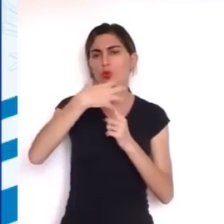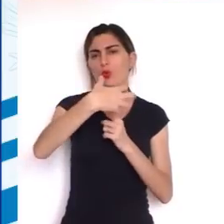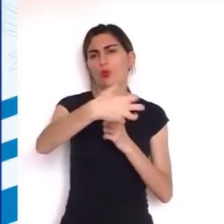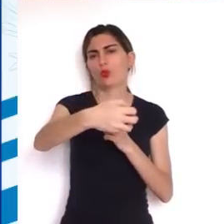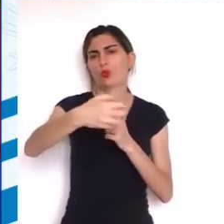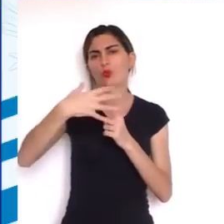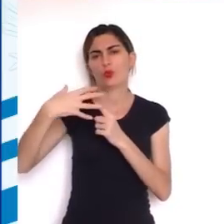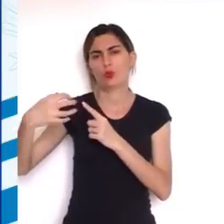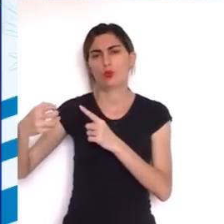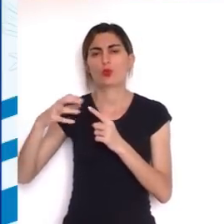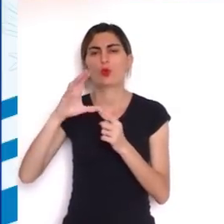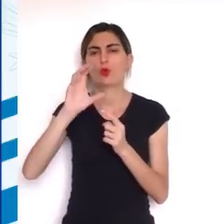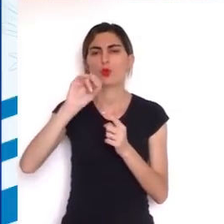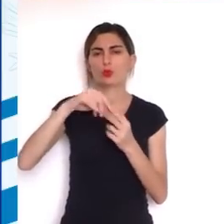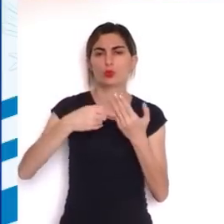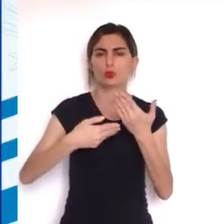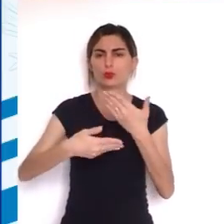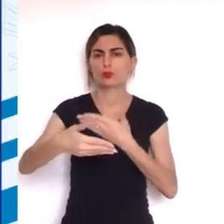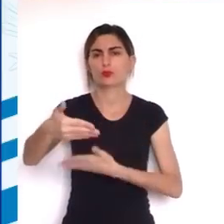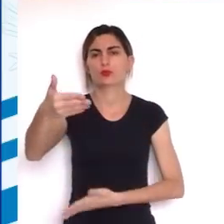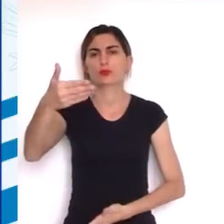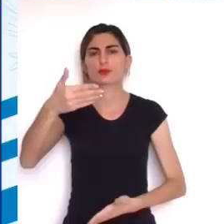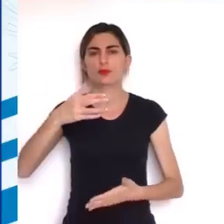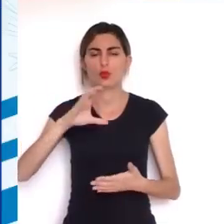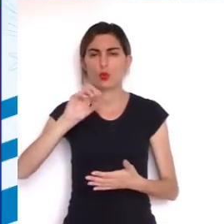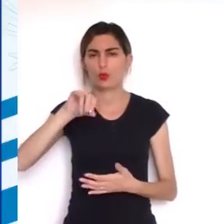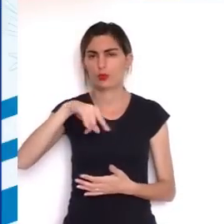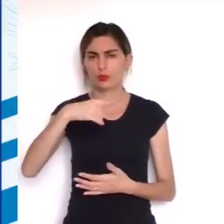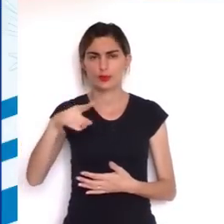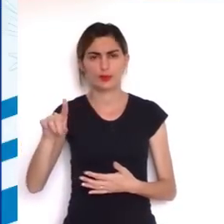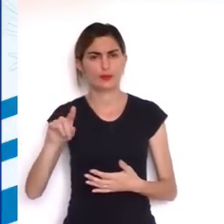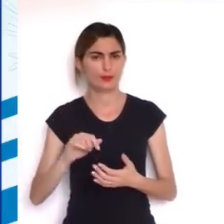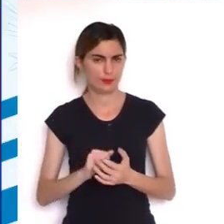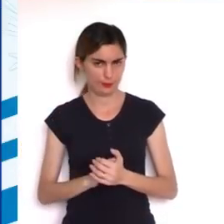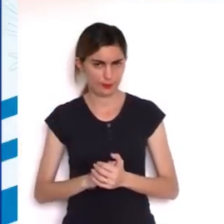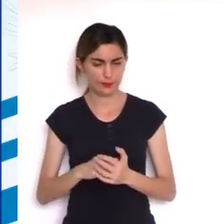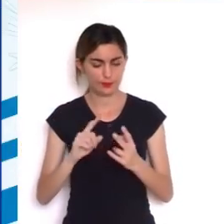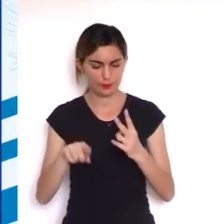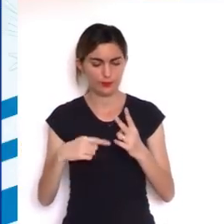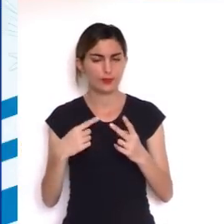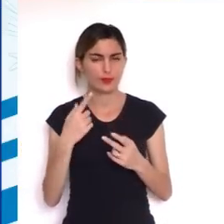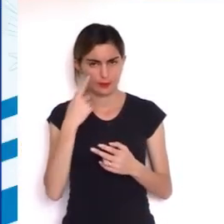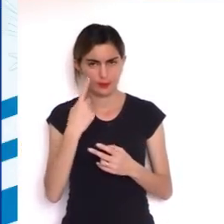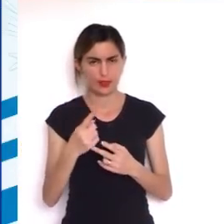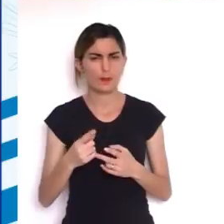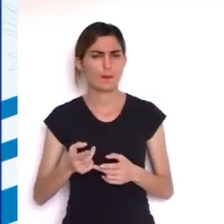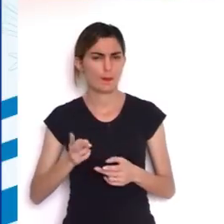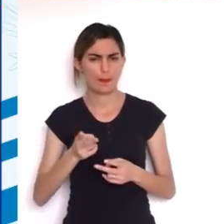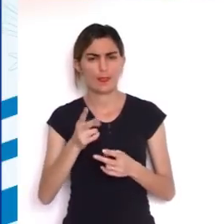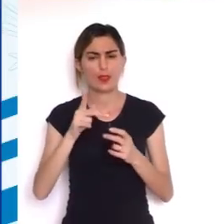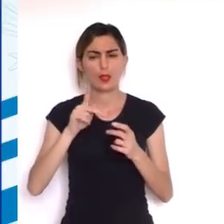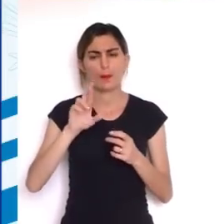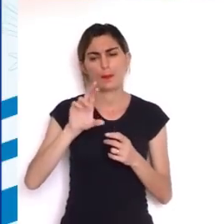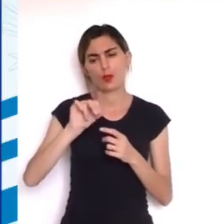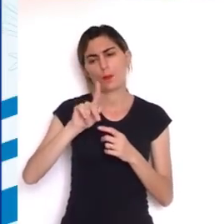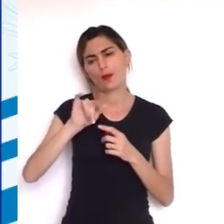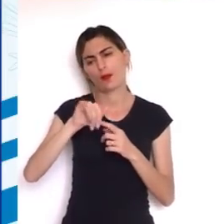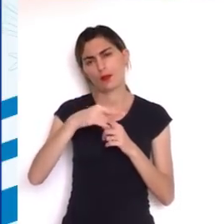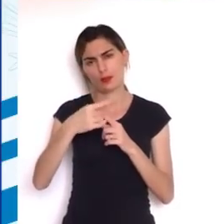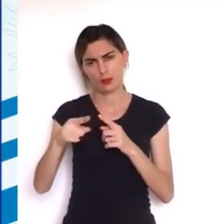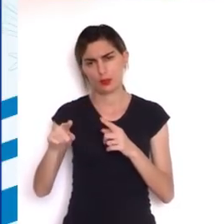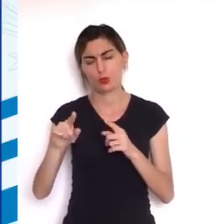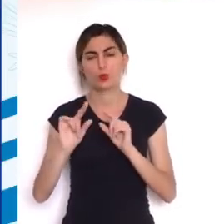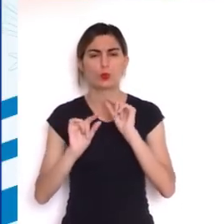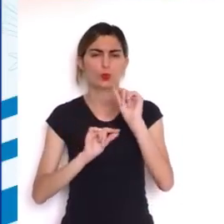condução. Está acontecendo ali uma transferência. Ok? Vamos prosseguir? Quando se fala de propagação